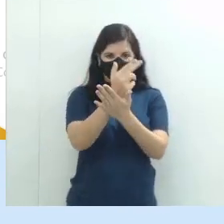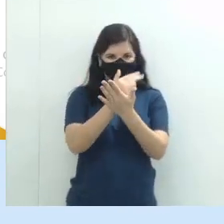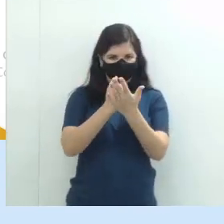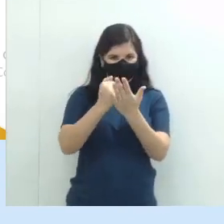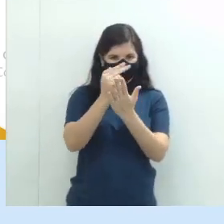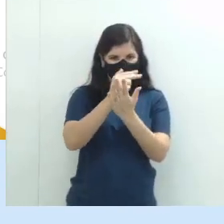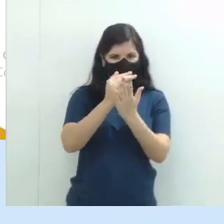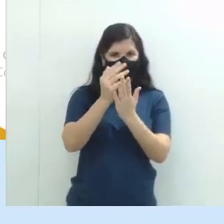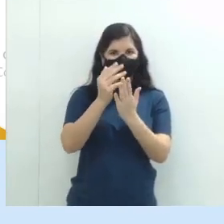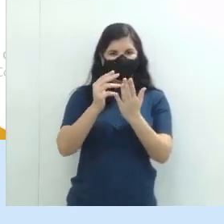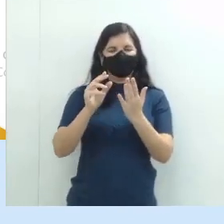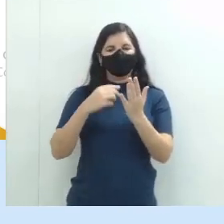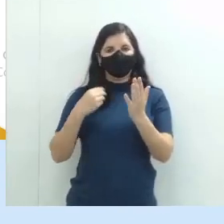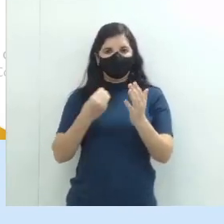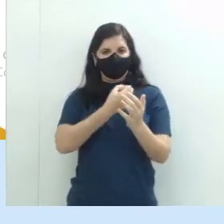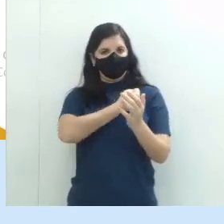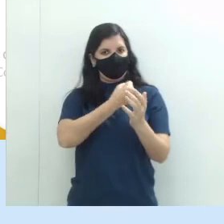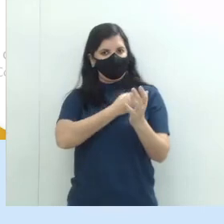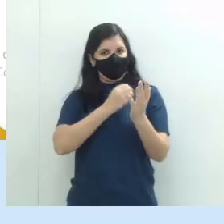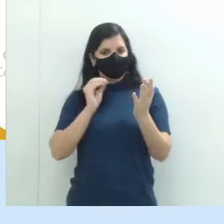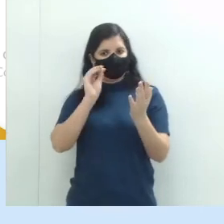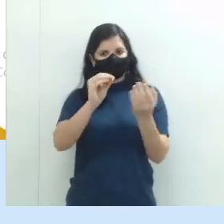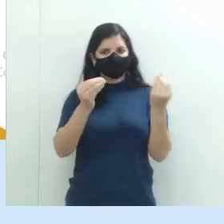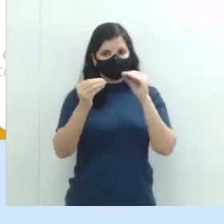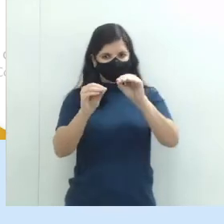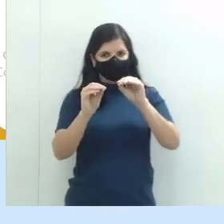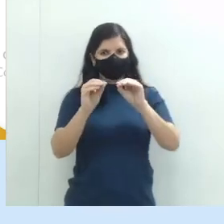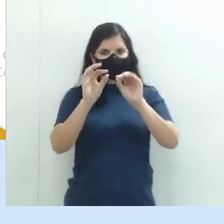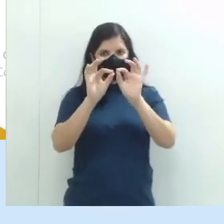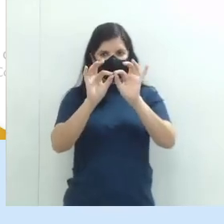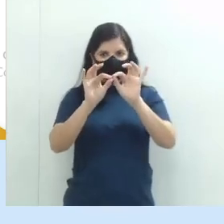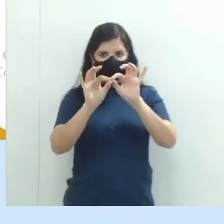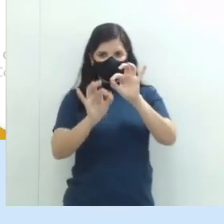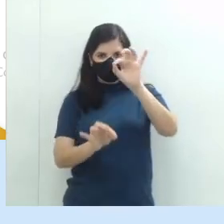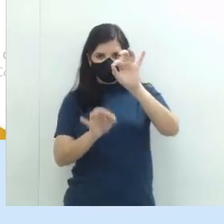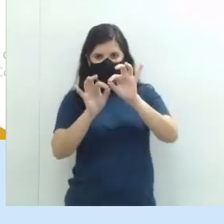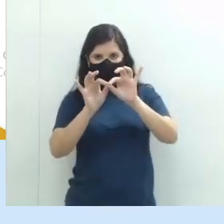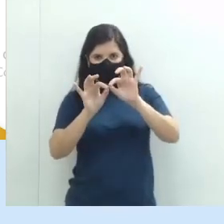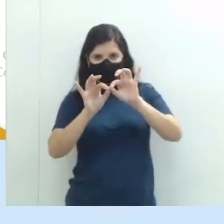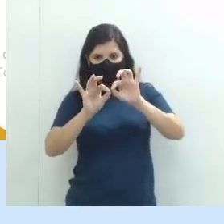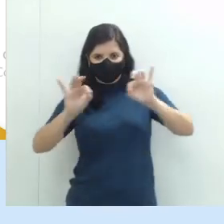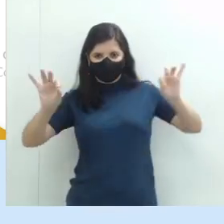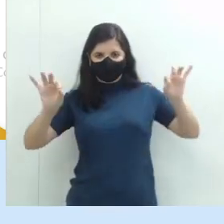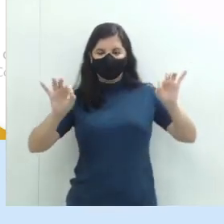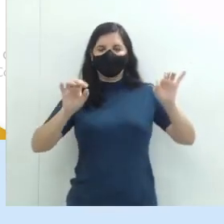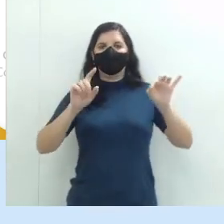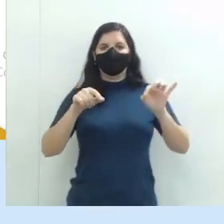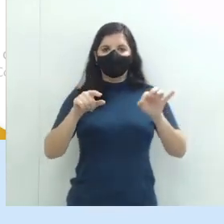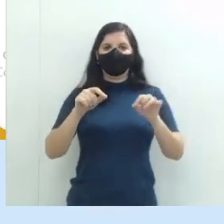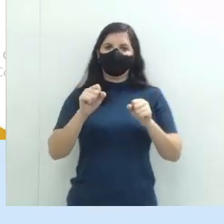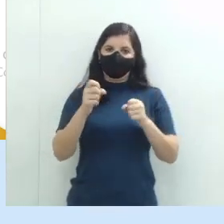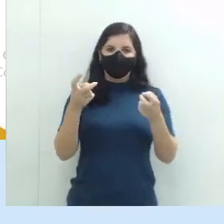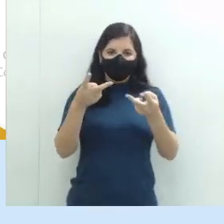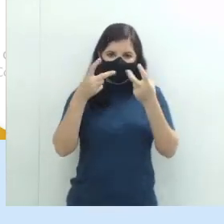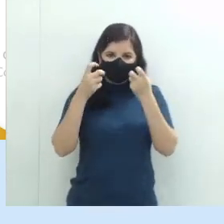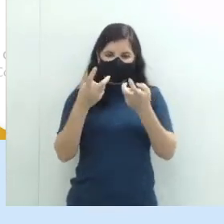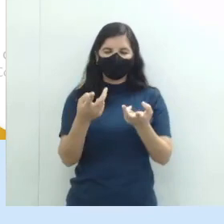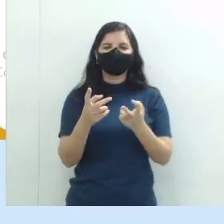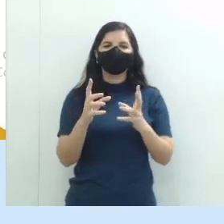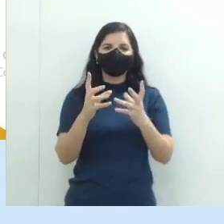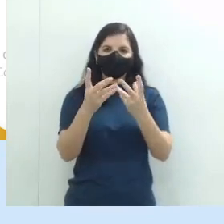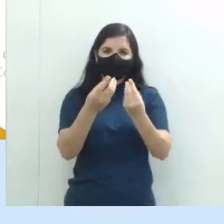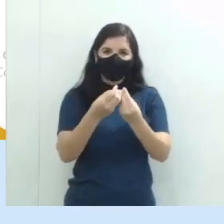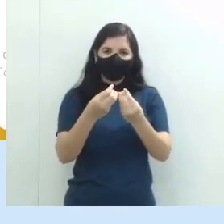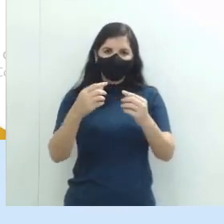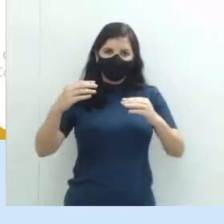cartesiano de forma geometricamente, ou grandeza geométrica, como você queira entender, de forma a visualizar que